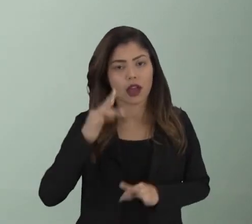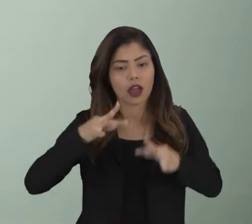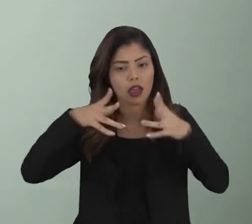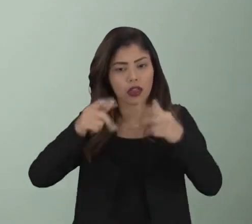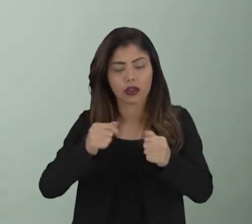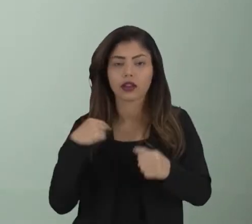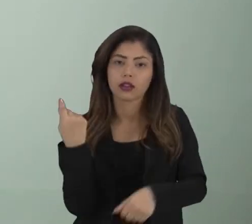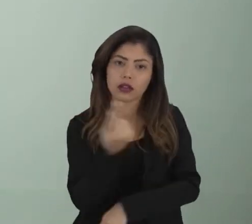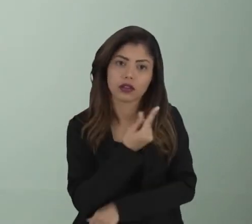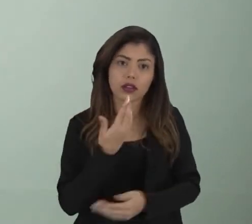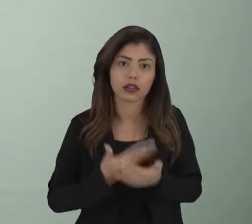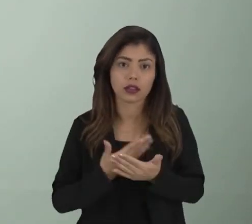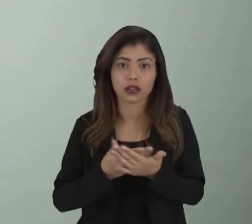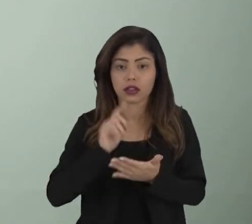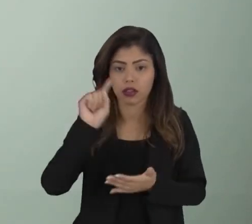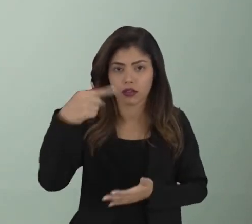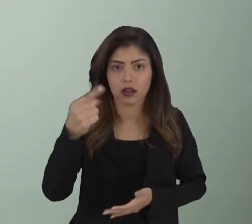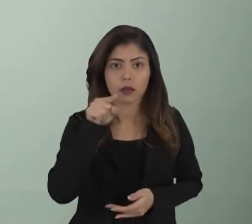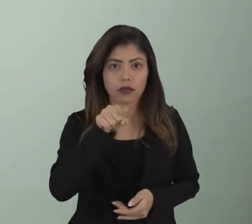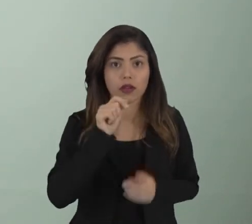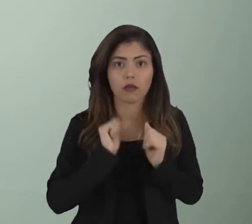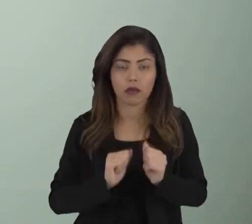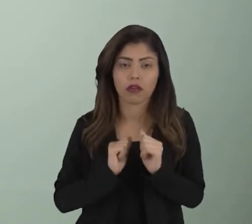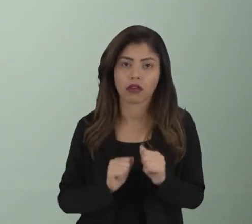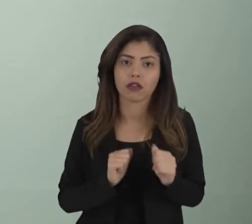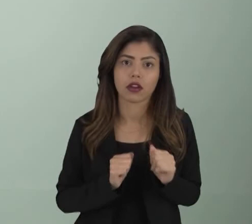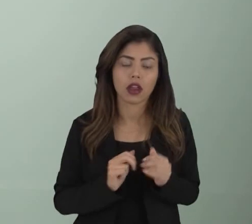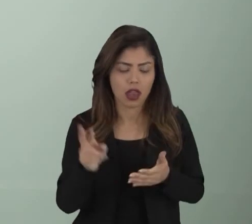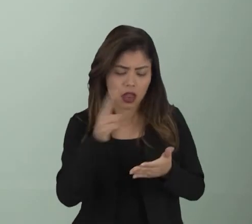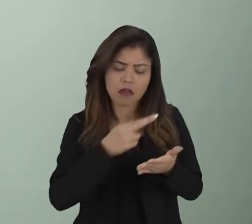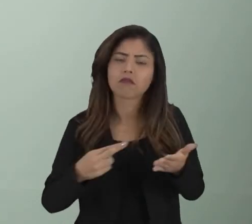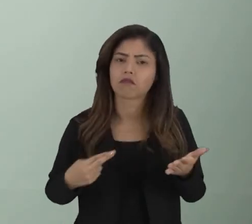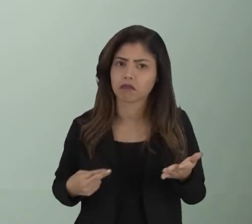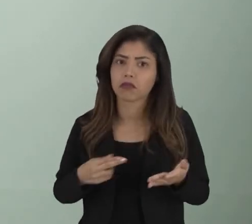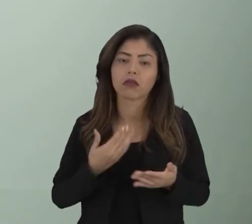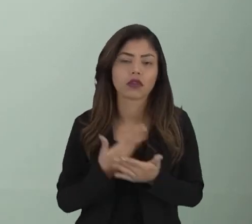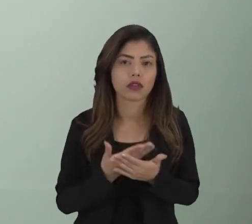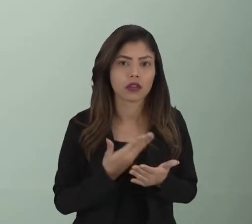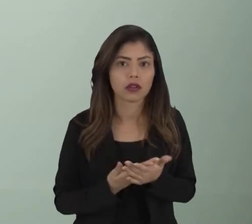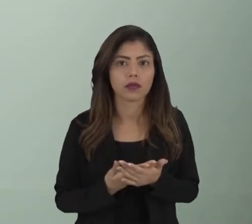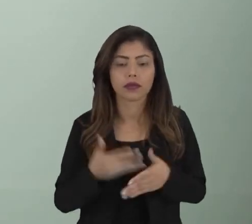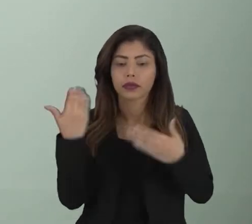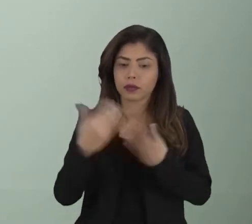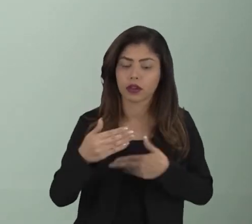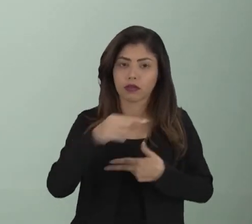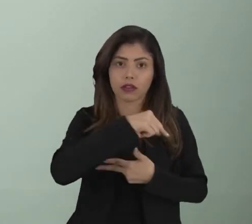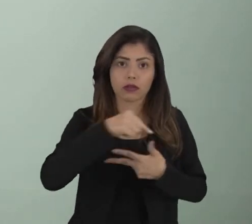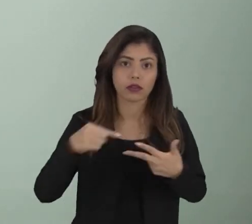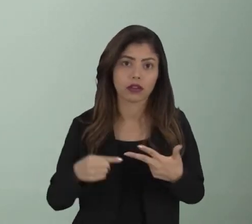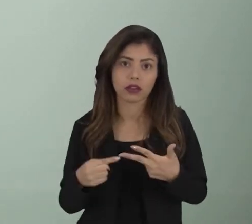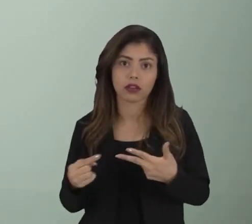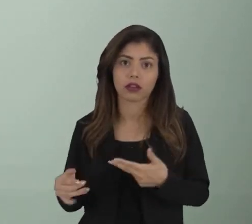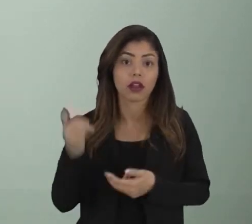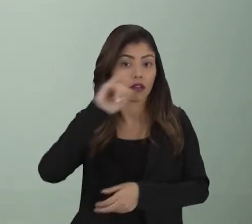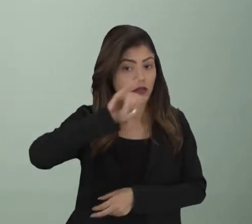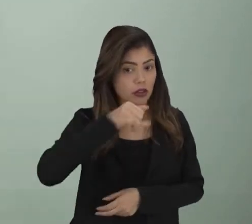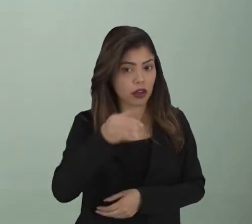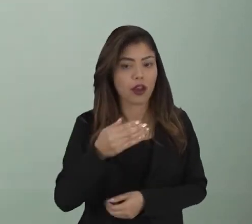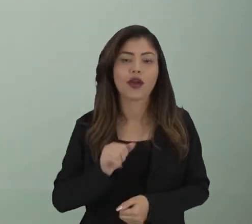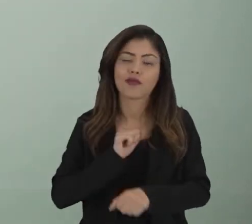plataforma Eduque, é importante. Todas as nossas aulas estão lá para que você possa fazer a sua revisão de estudos. A